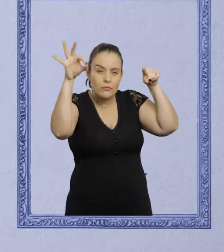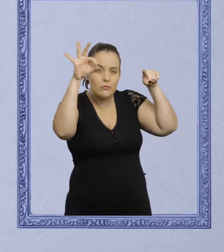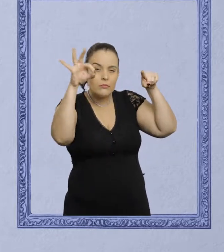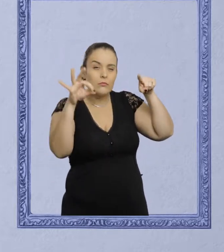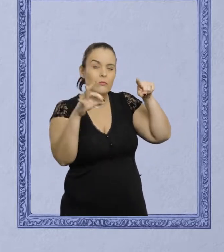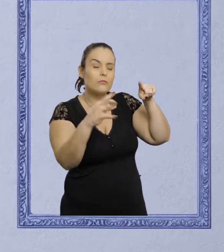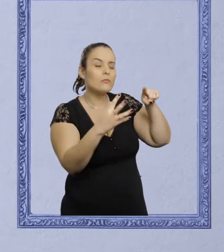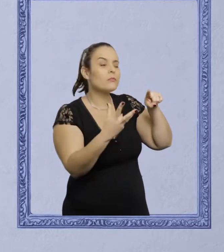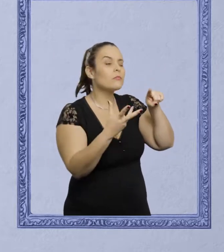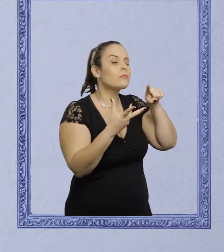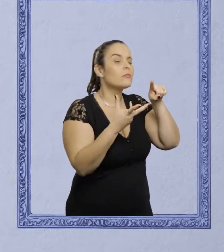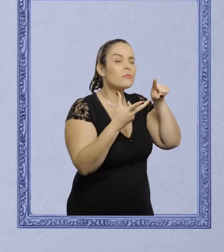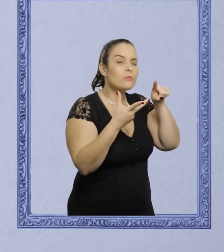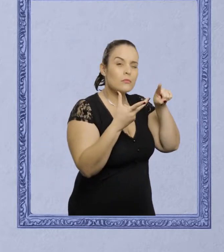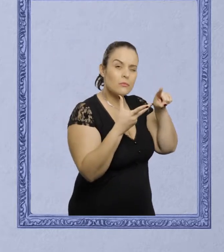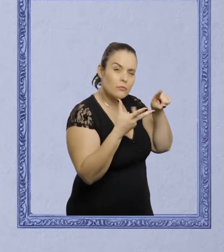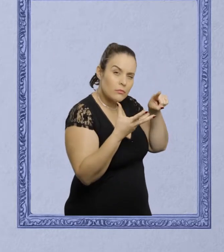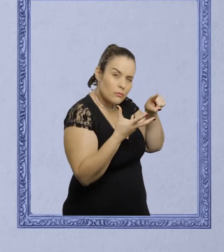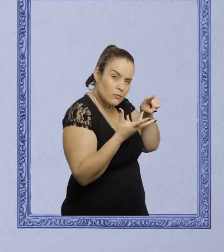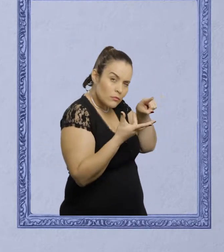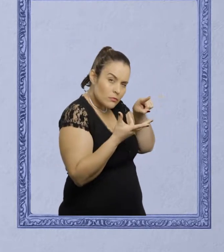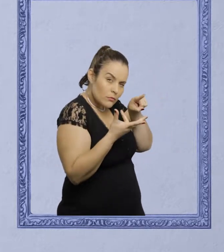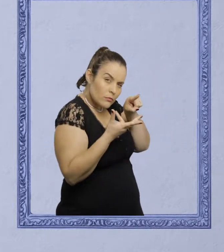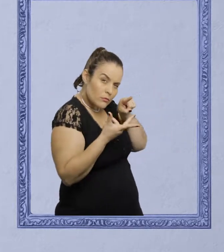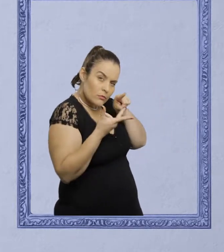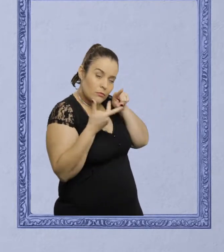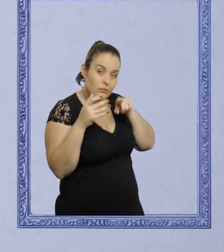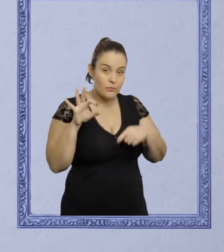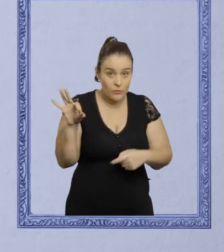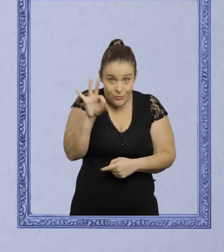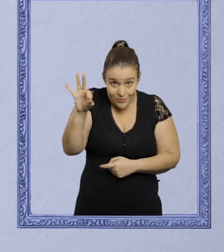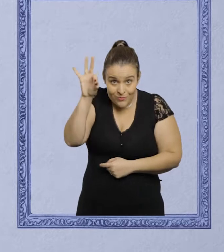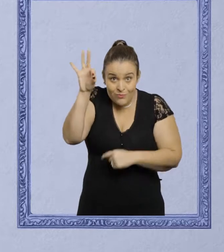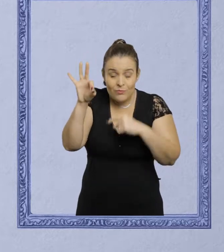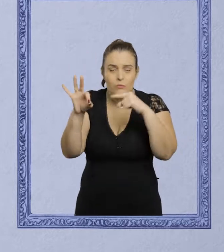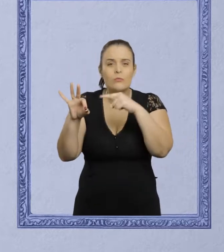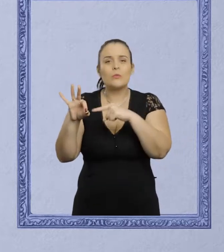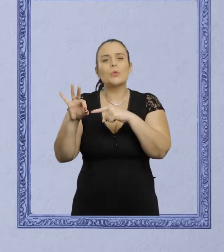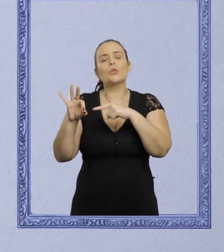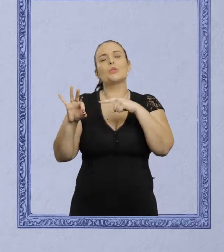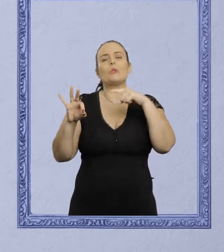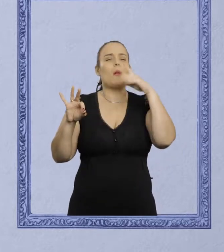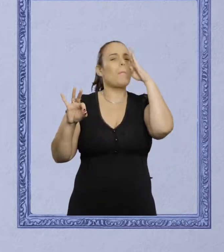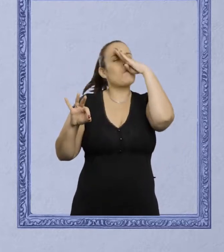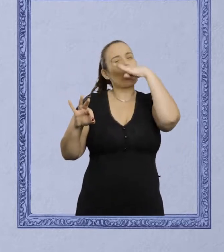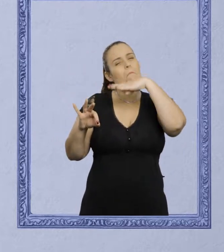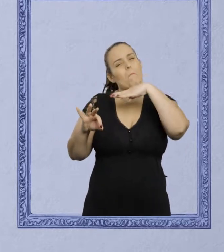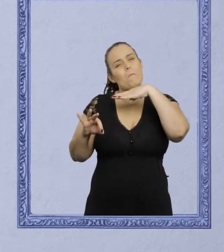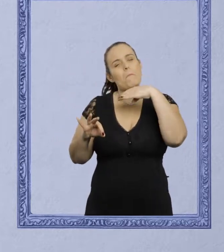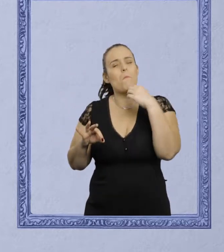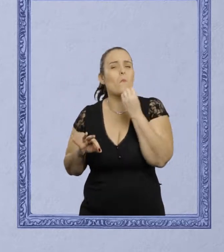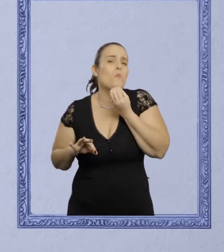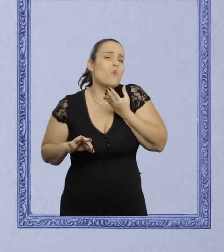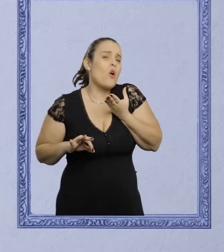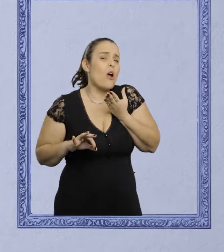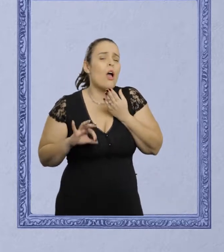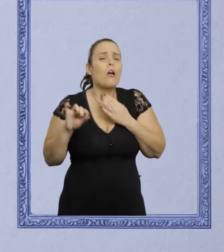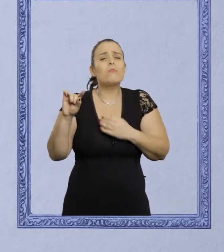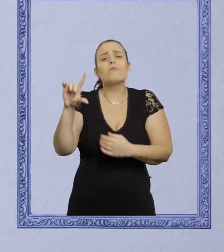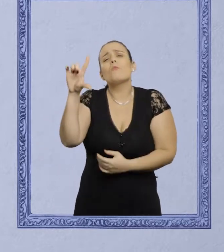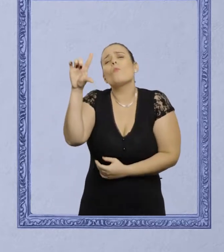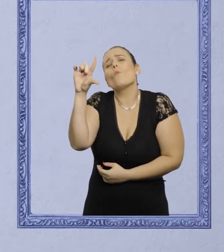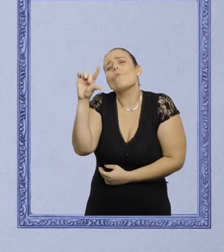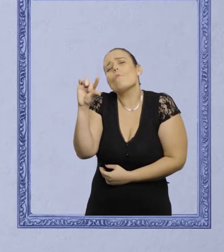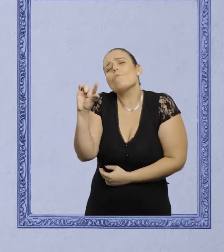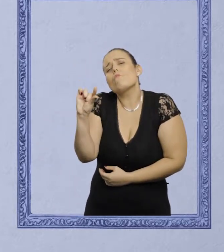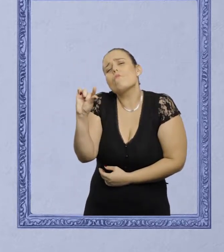para uma armadilha. Sininho não era má o tempo todo e também não era boa o tempo todo.